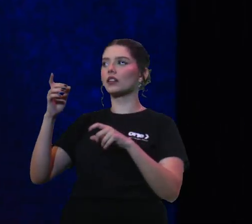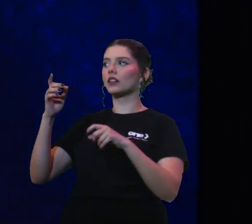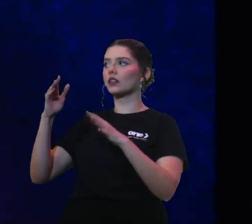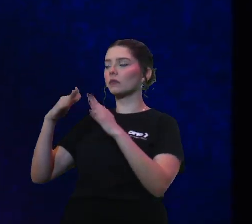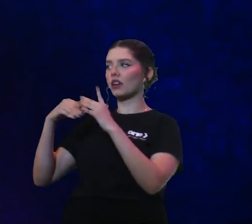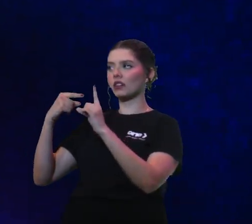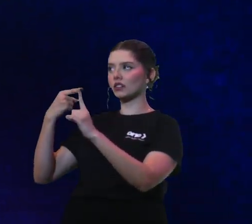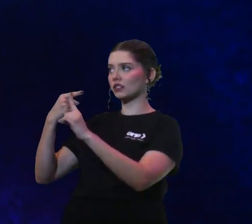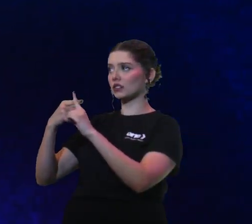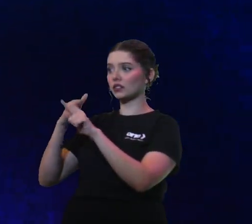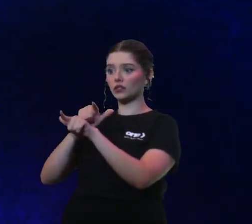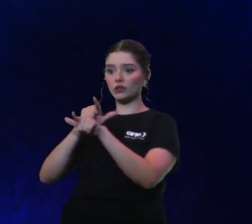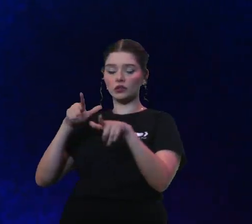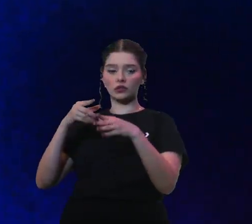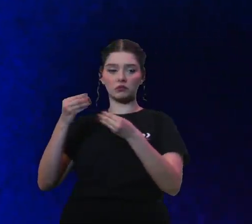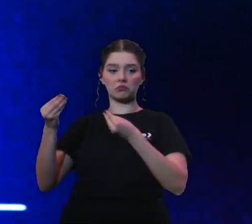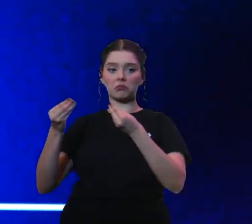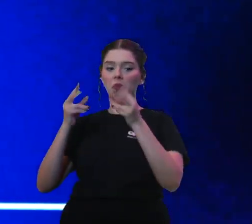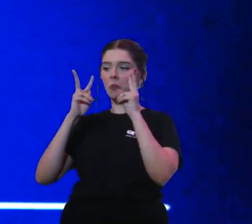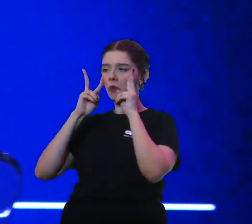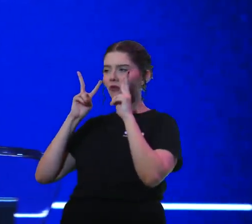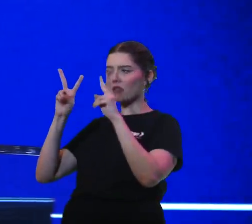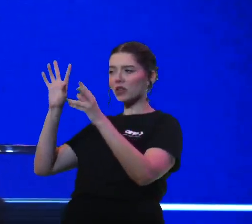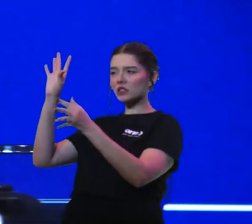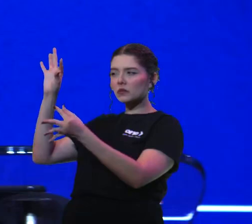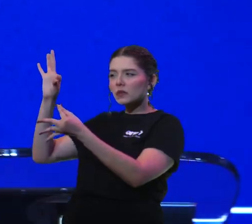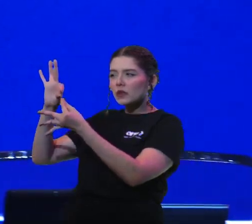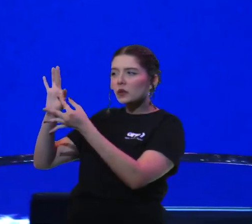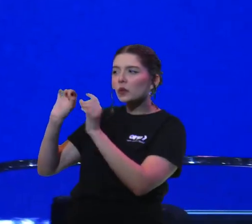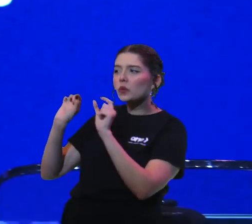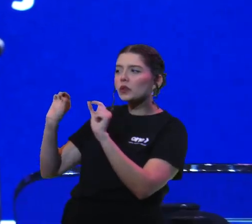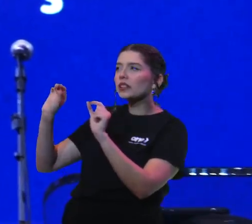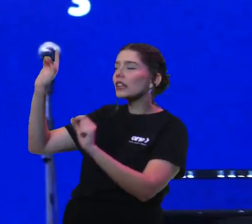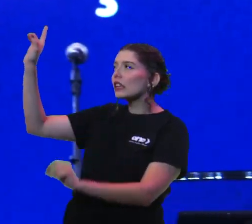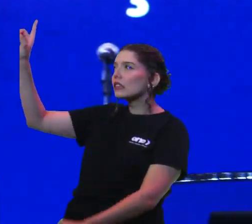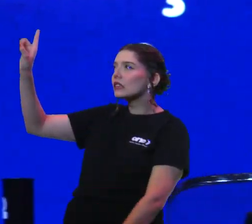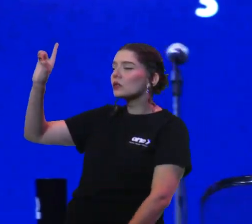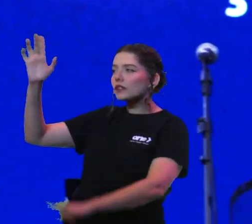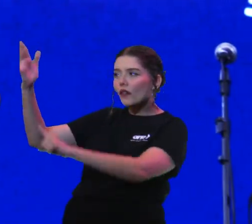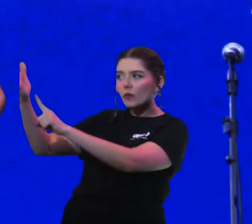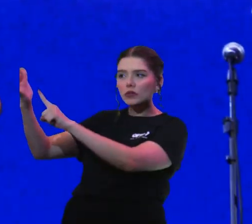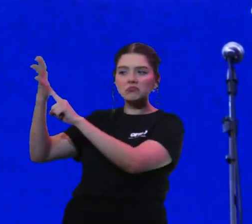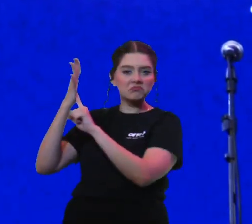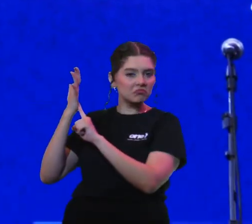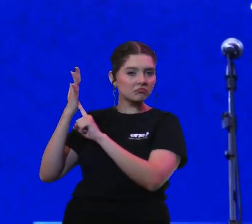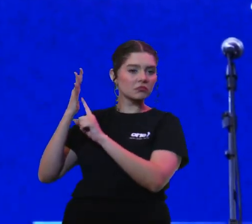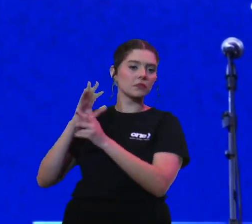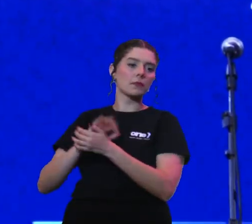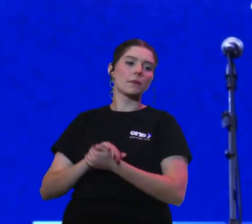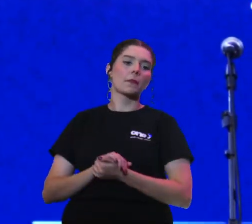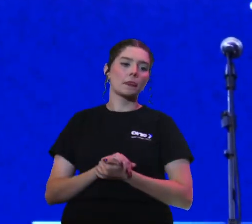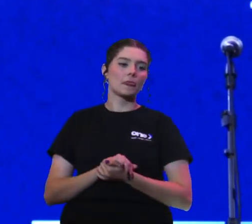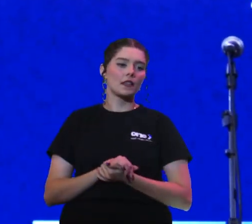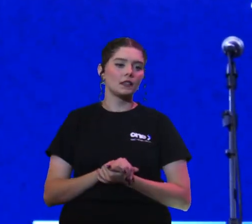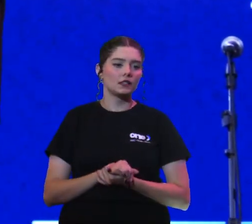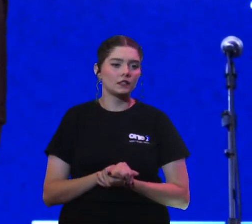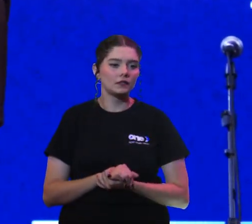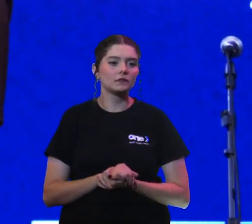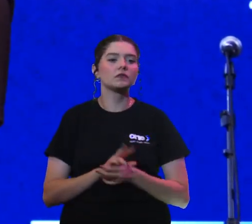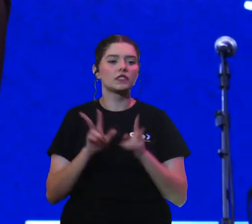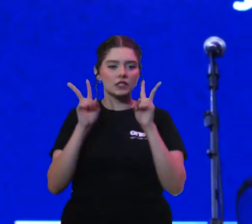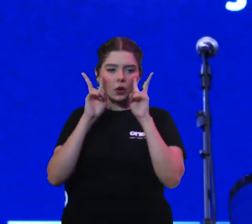estava conseguindo ter visão espiritual e enxergar aquilo que Deus queria fazer através deles. Mas é